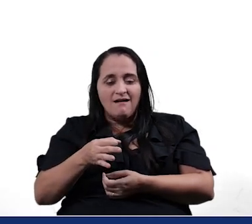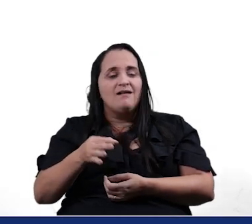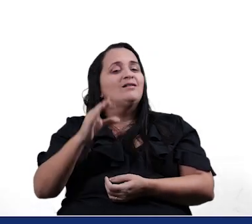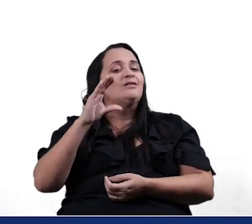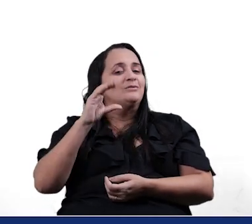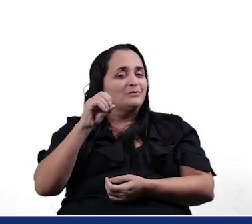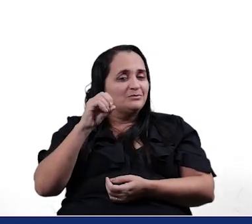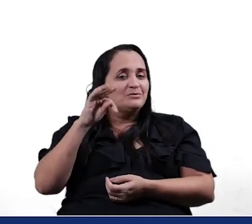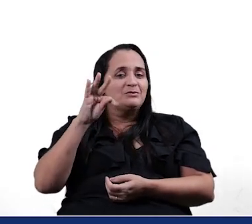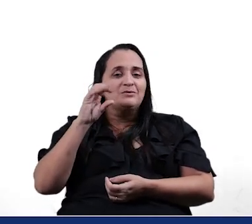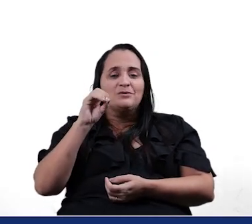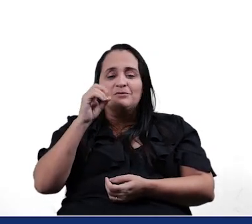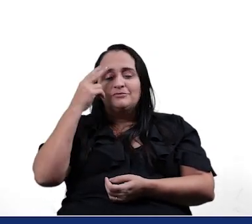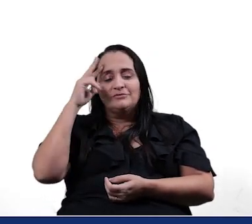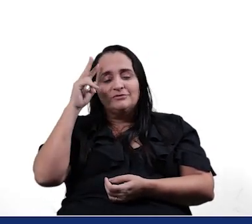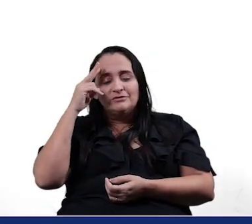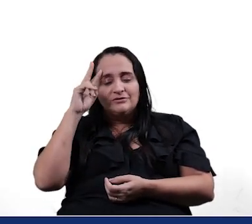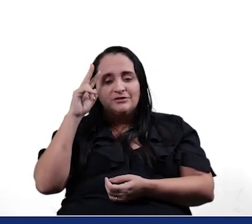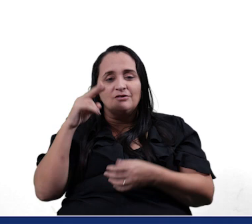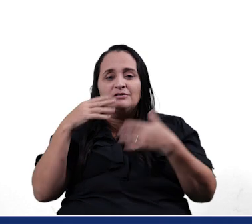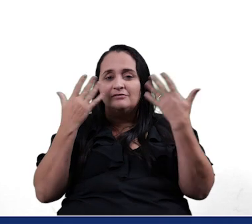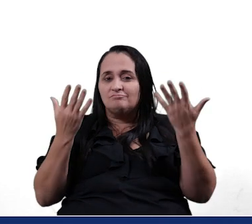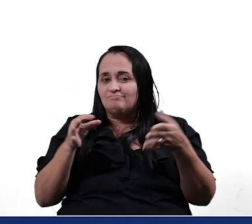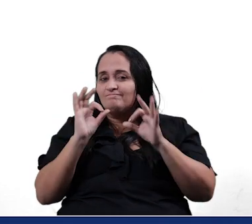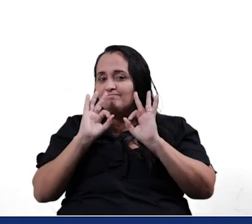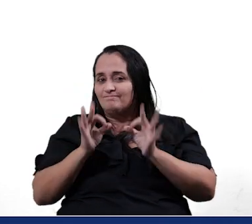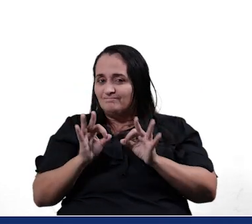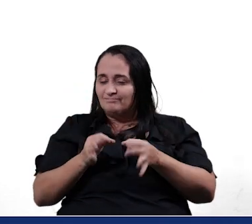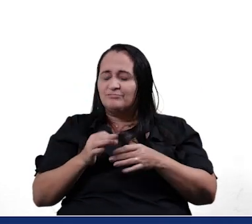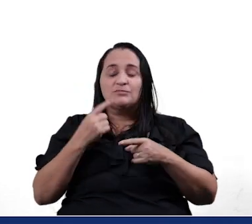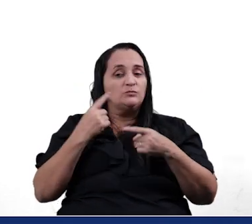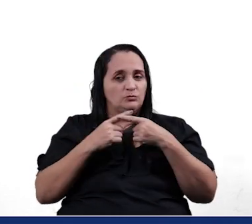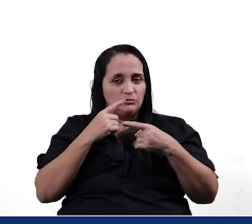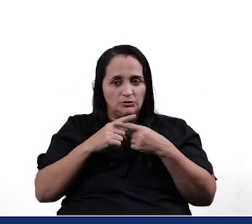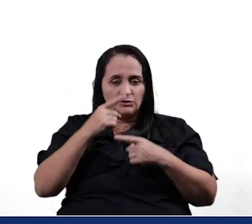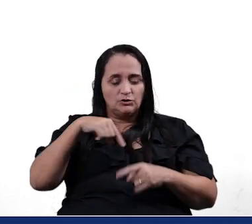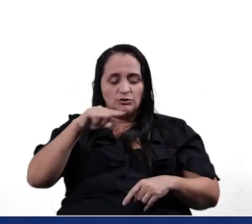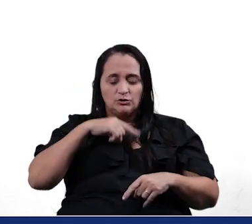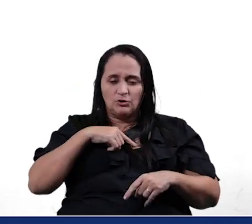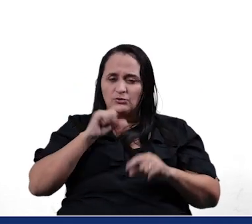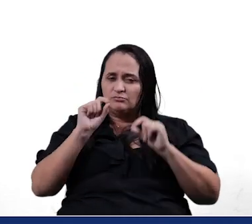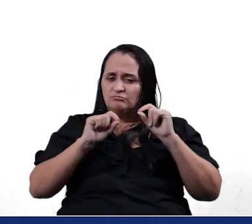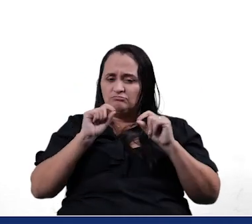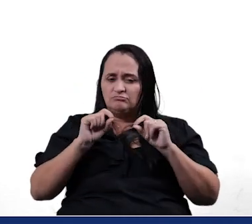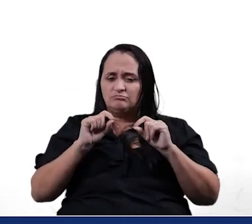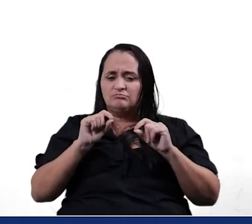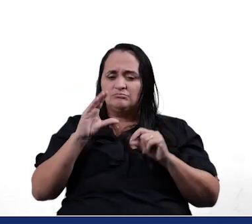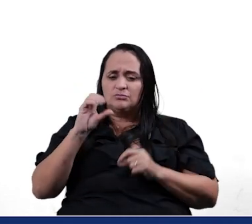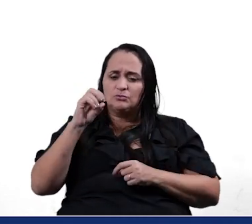um conto. Isso aí, porque nós estamos falando de um conto